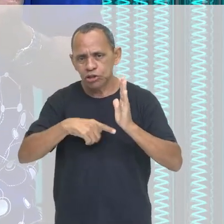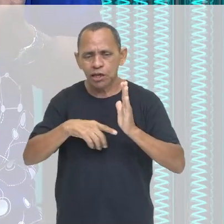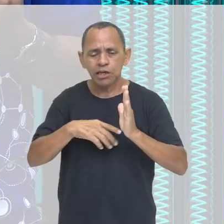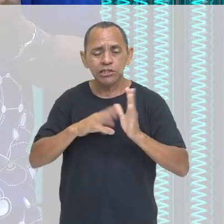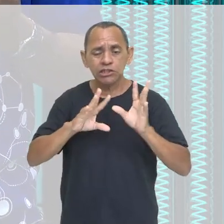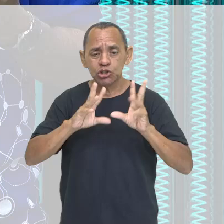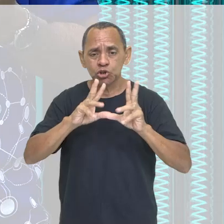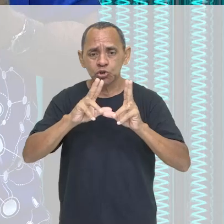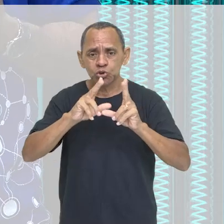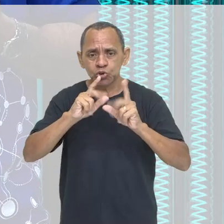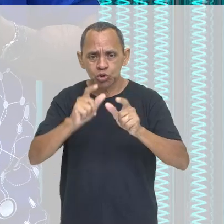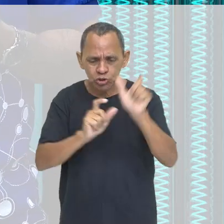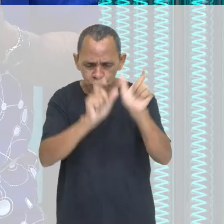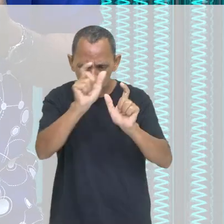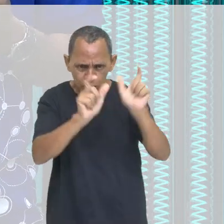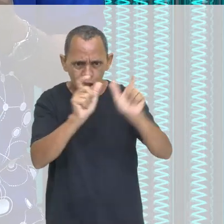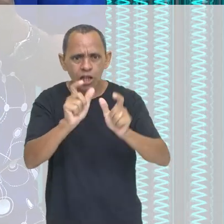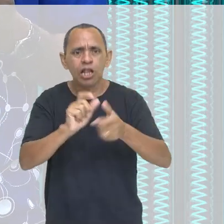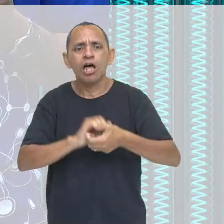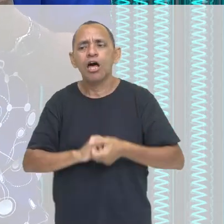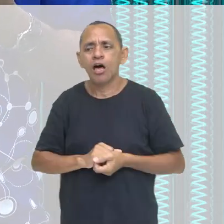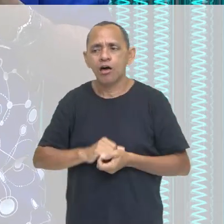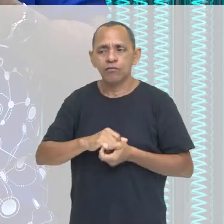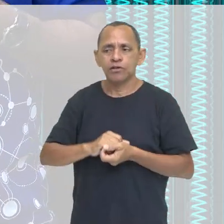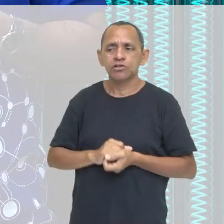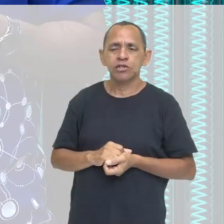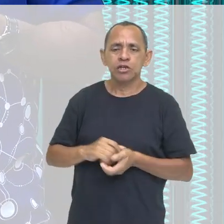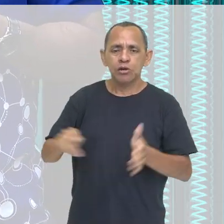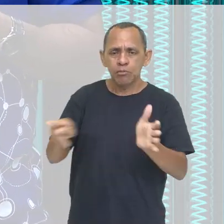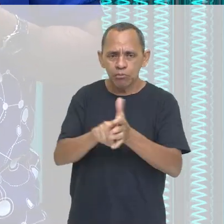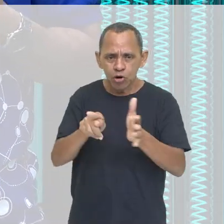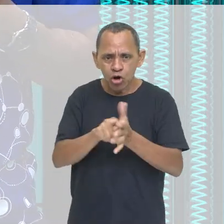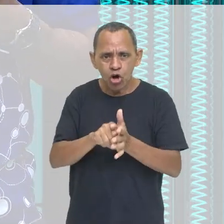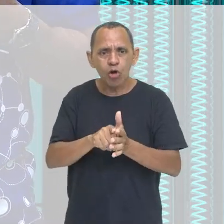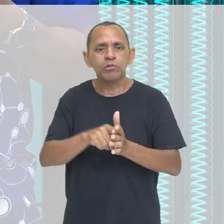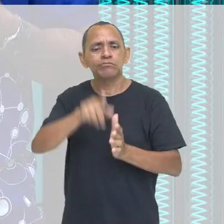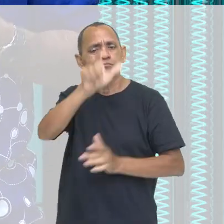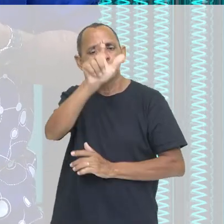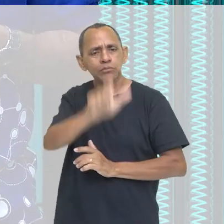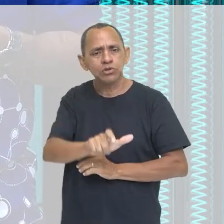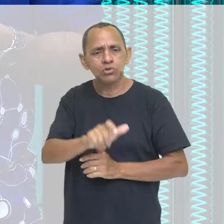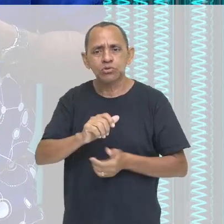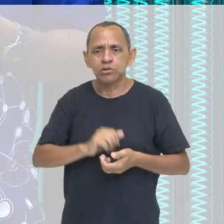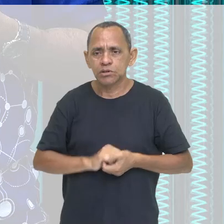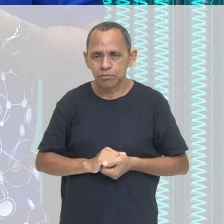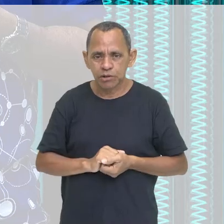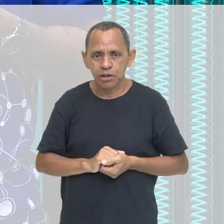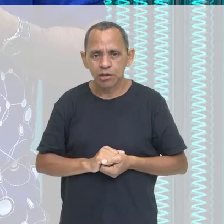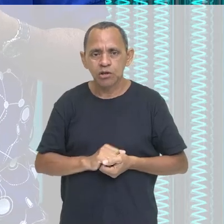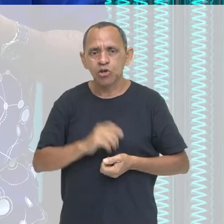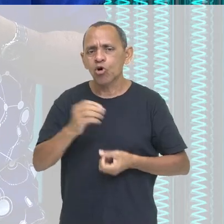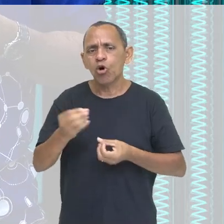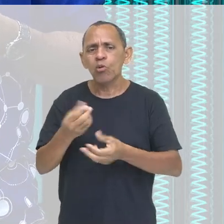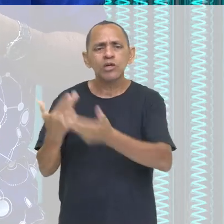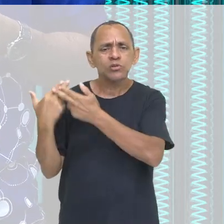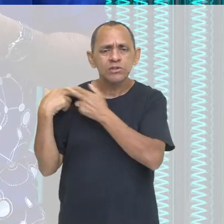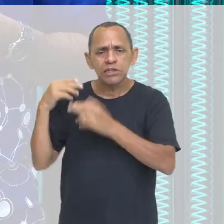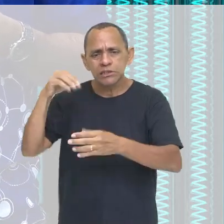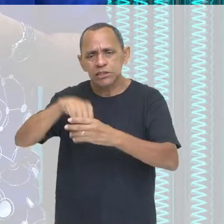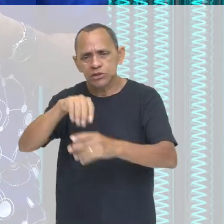depende de onde ele veio, das relações que ele mantém, do seu papel que ele desempenha na sociedade,